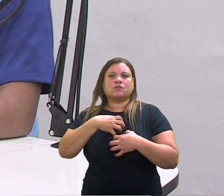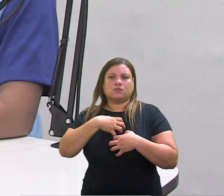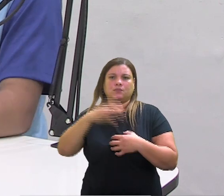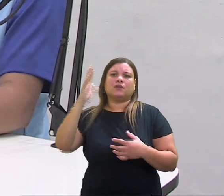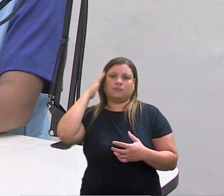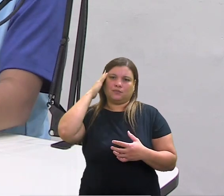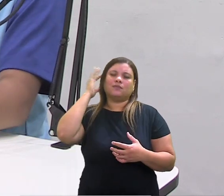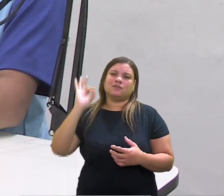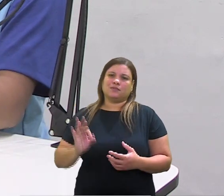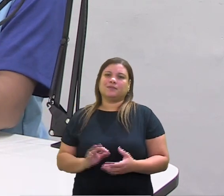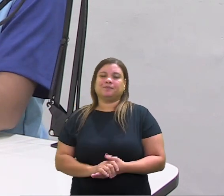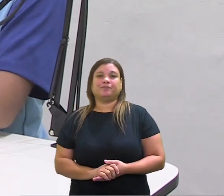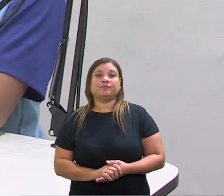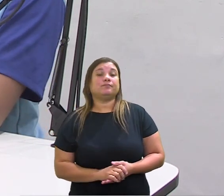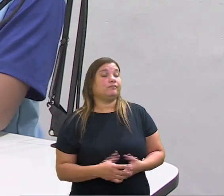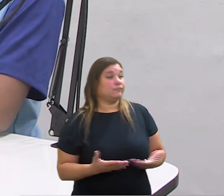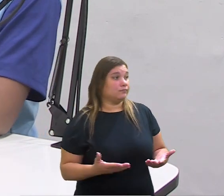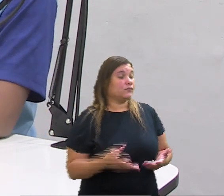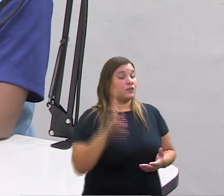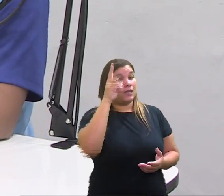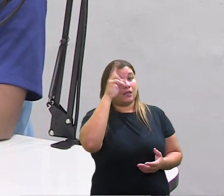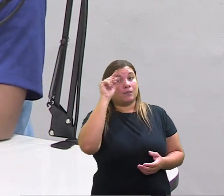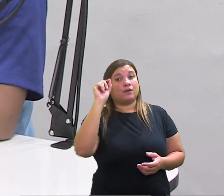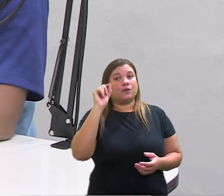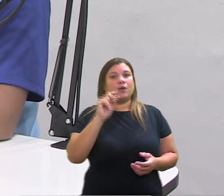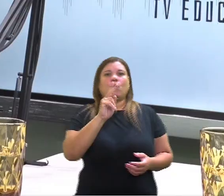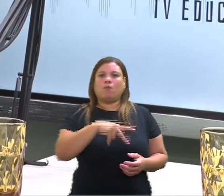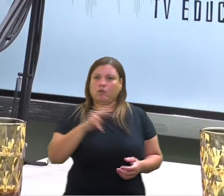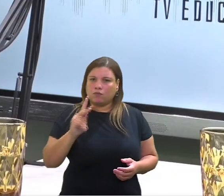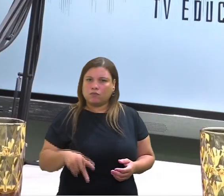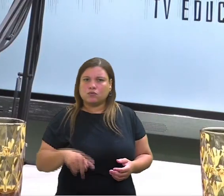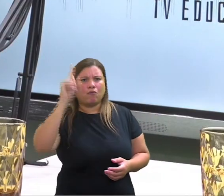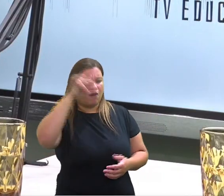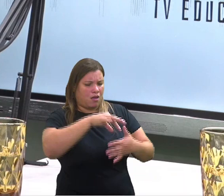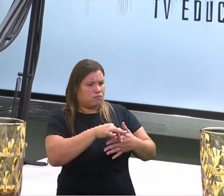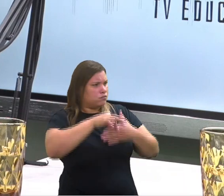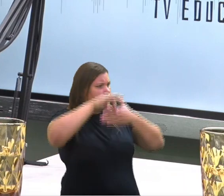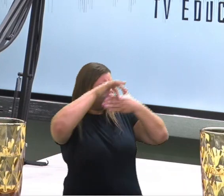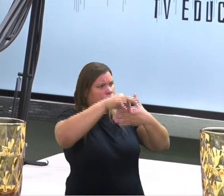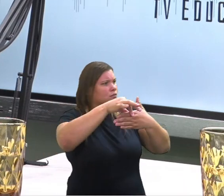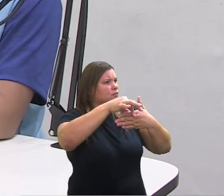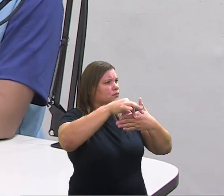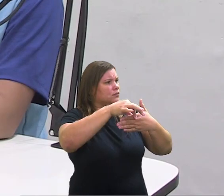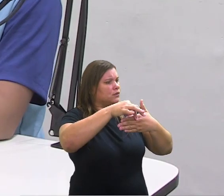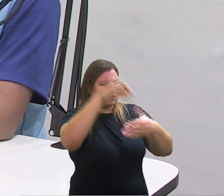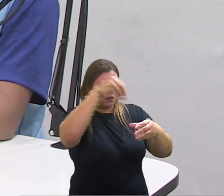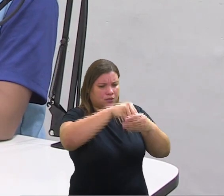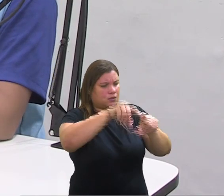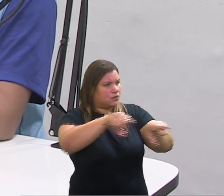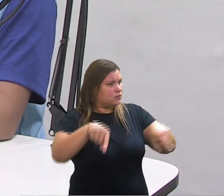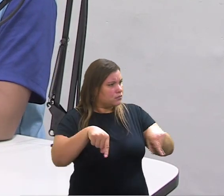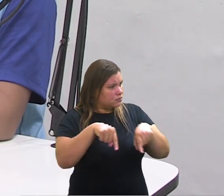né? Lembrando que o professor, ele é uma autoridade dentro da sala de Sim. aula, Sim. tá? Isso independente do